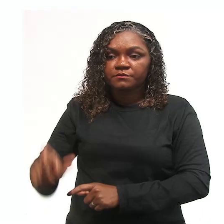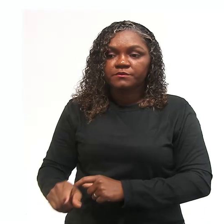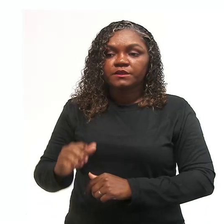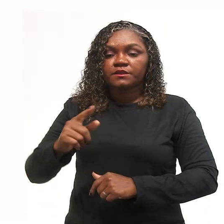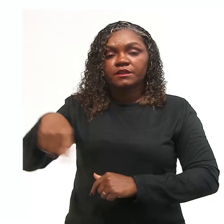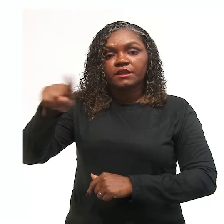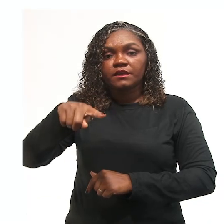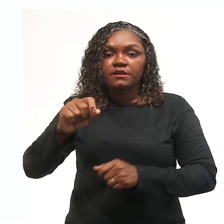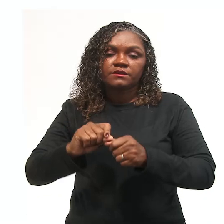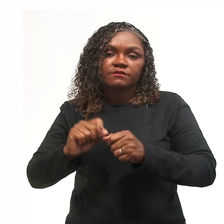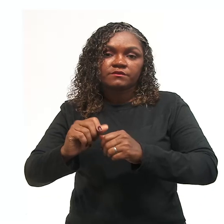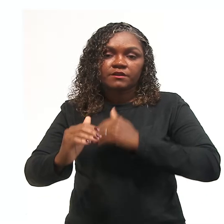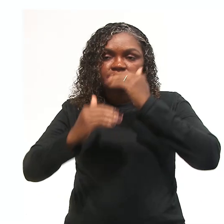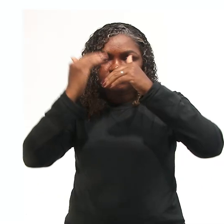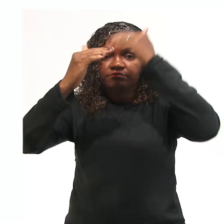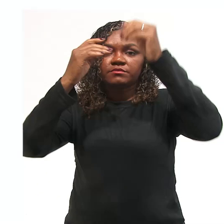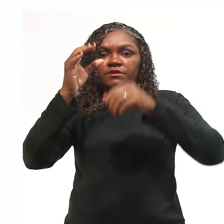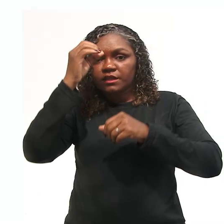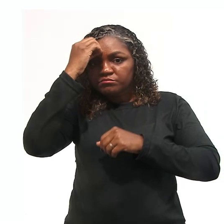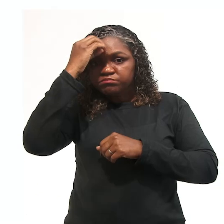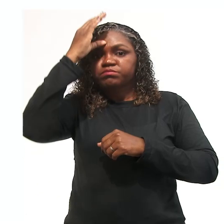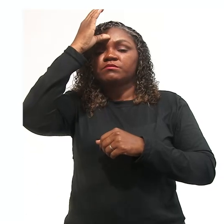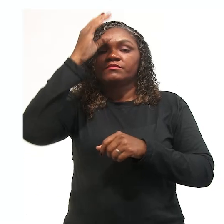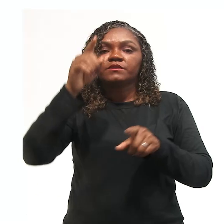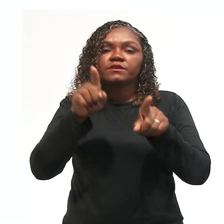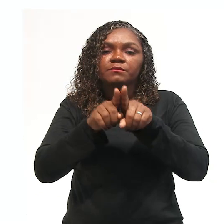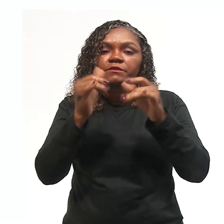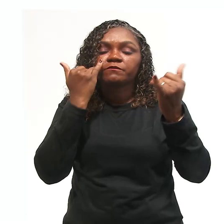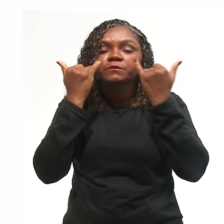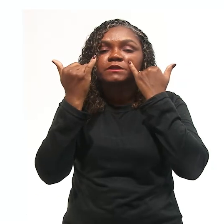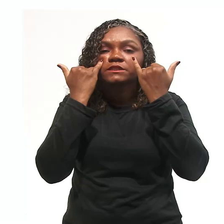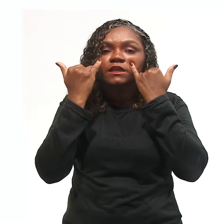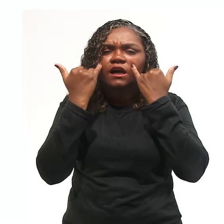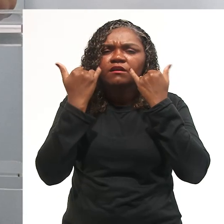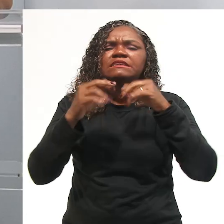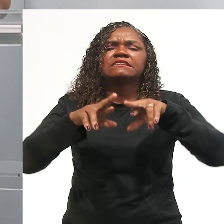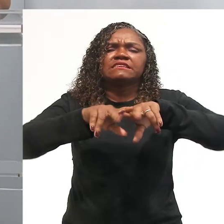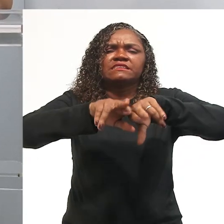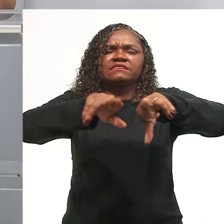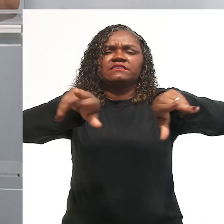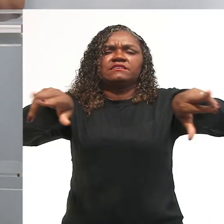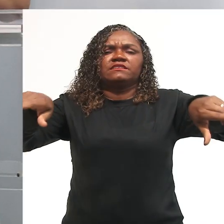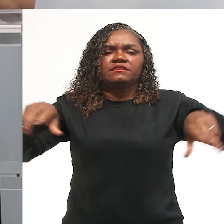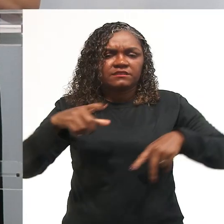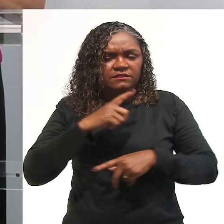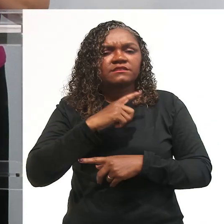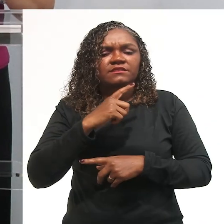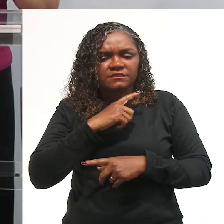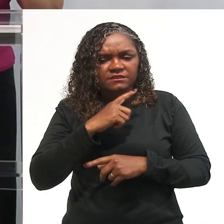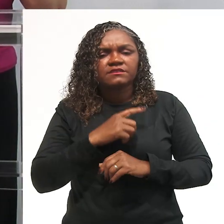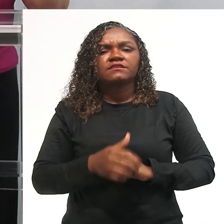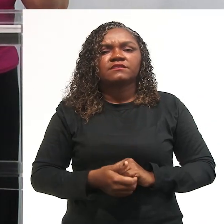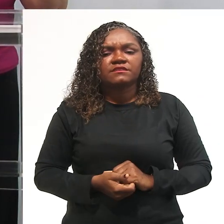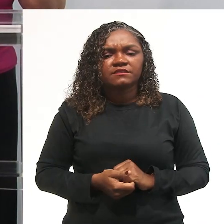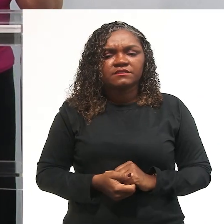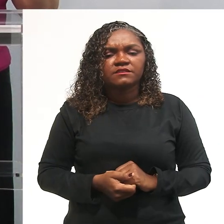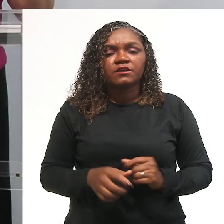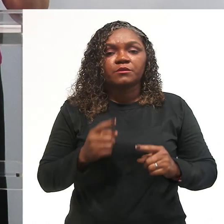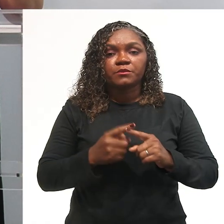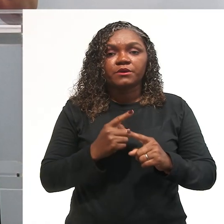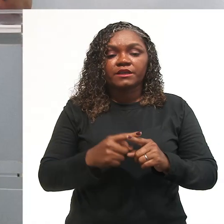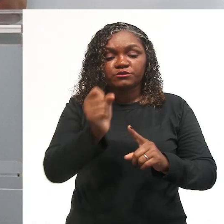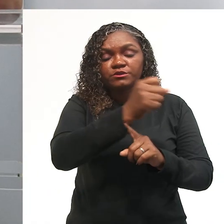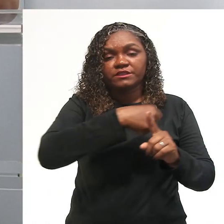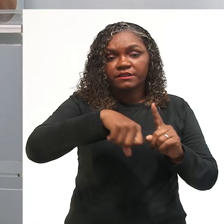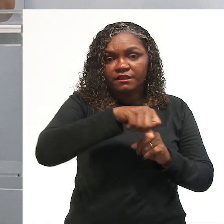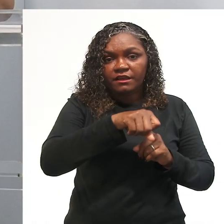indivíduos, ou seja, a diversidade de informação é muito grande, tanto pelos indivíduos como pelas sociedades